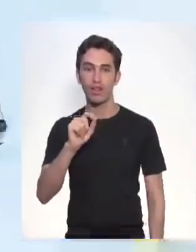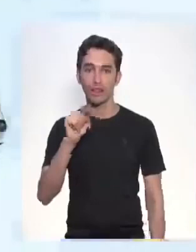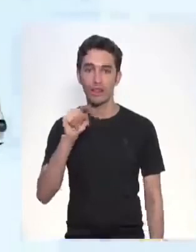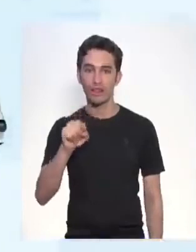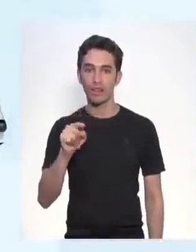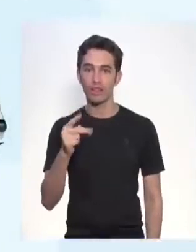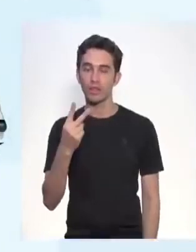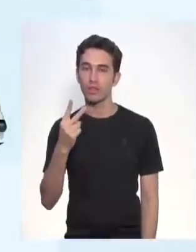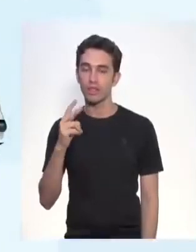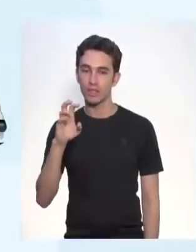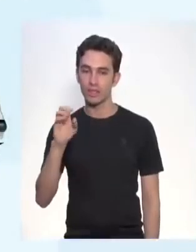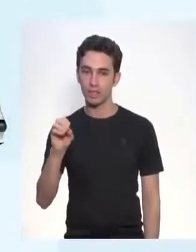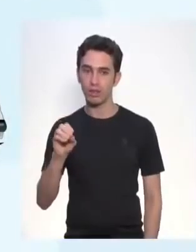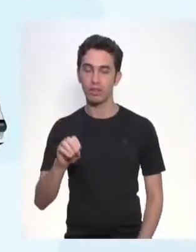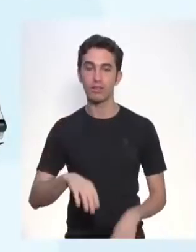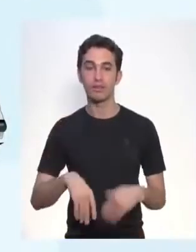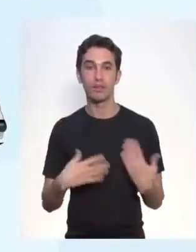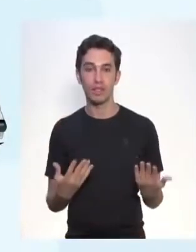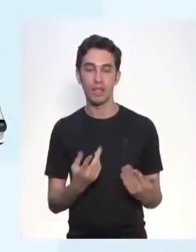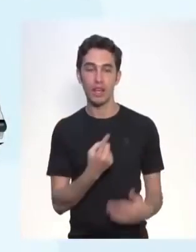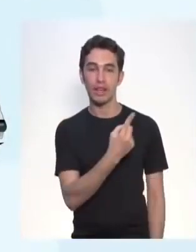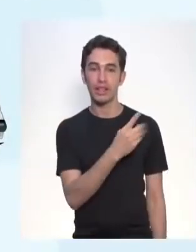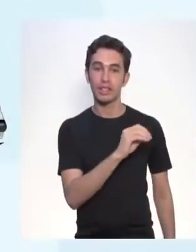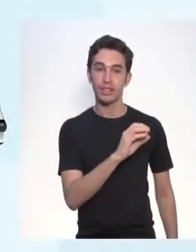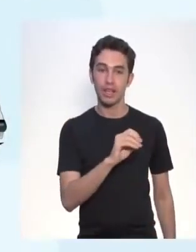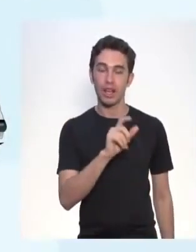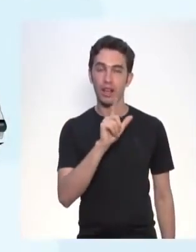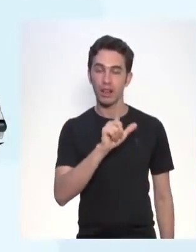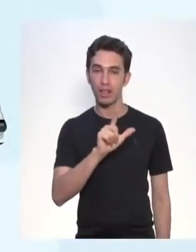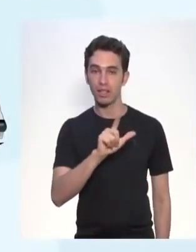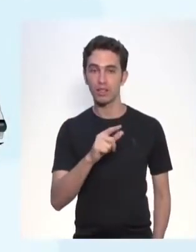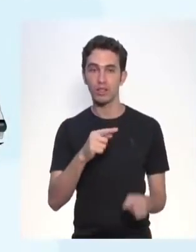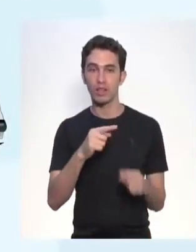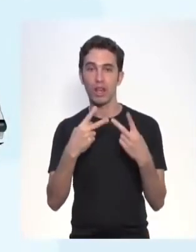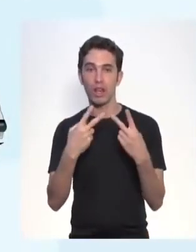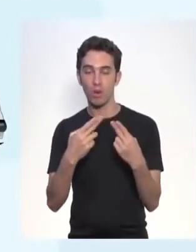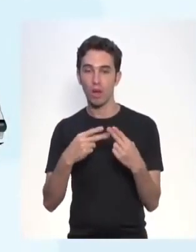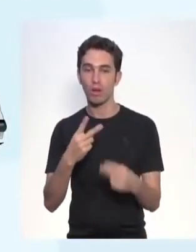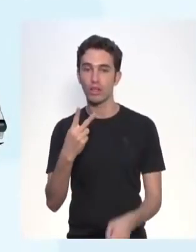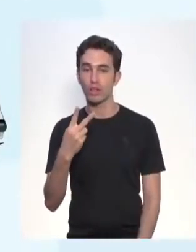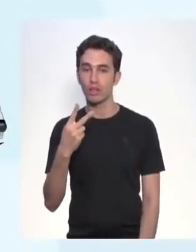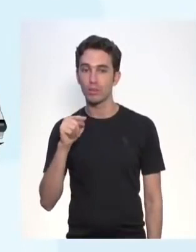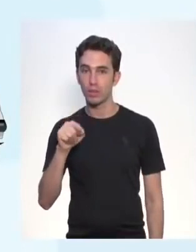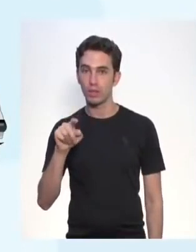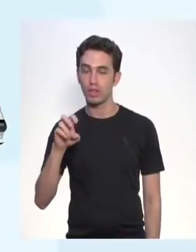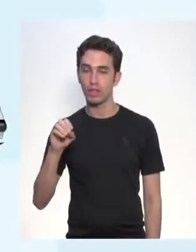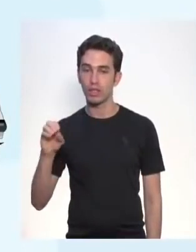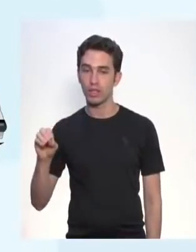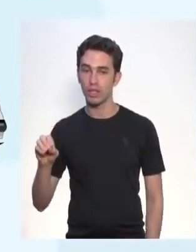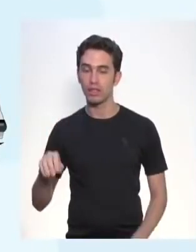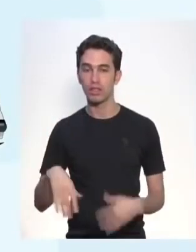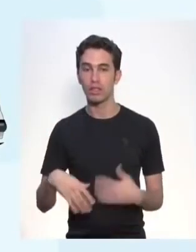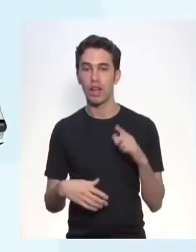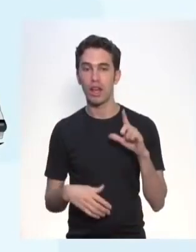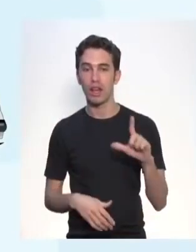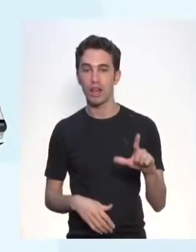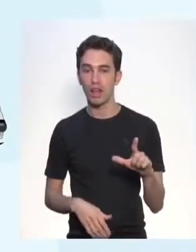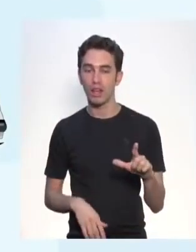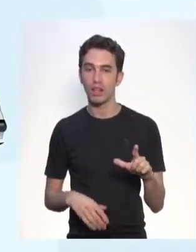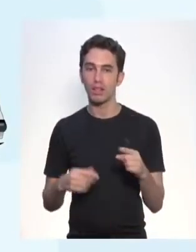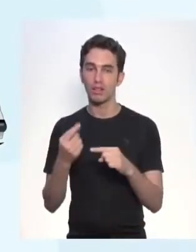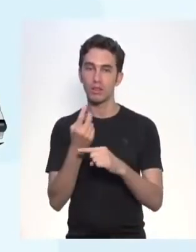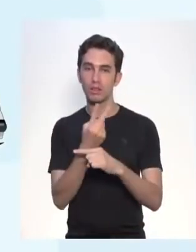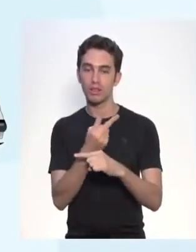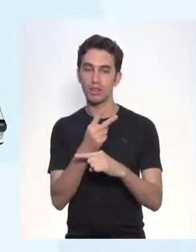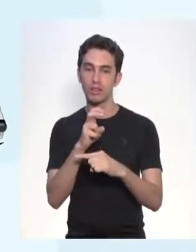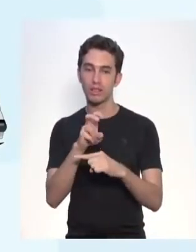mais práticos, né, Tony, fariam desse modo. O 100 está multiplicando, a gente vai passar ele para o outro lado dividindo, sem muitos